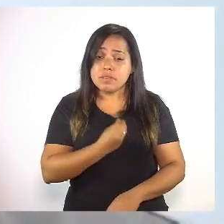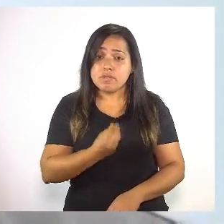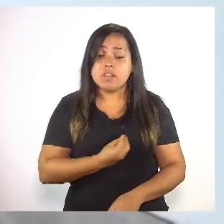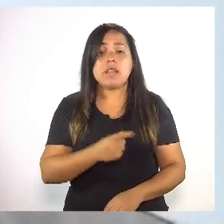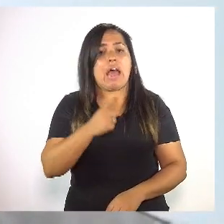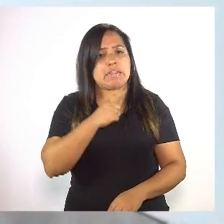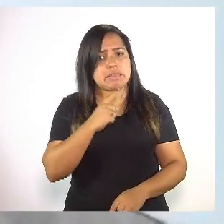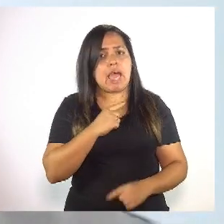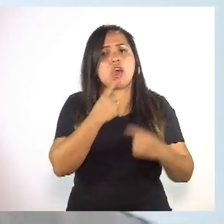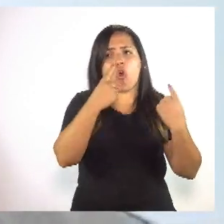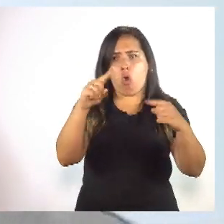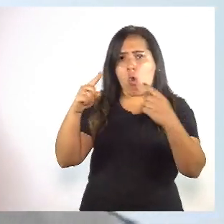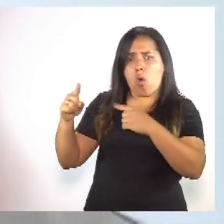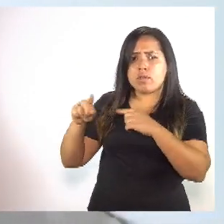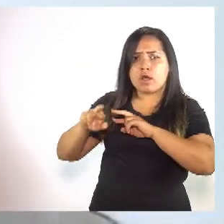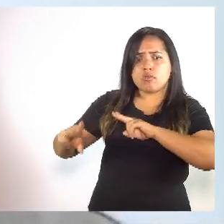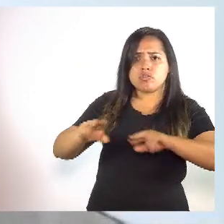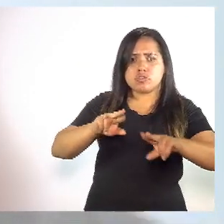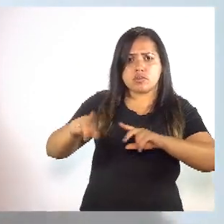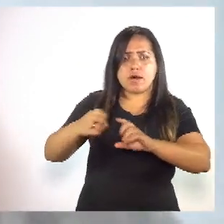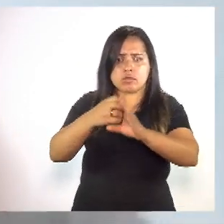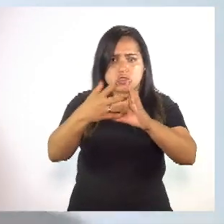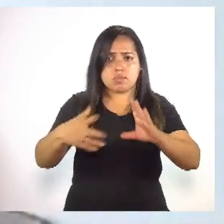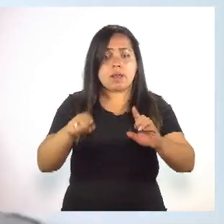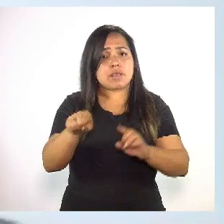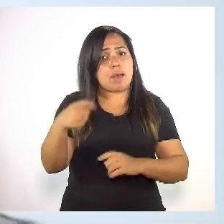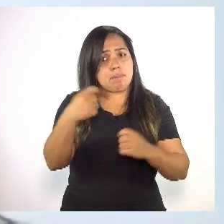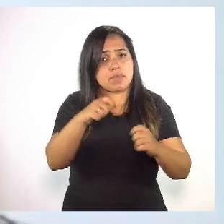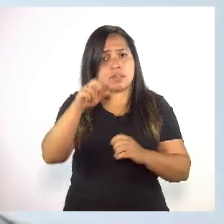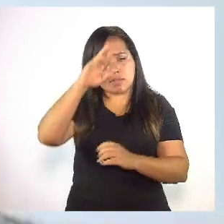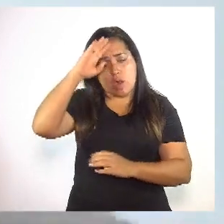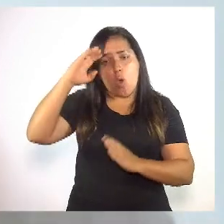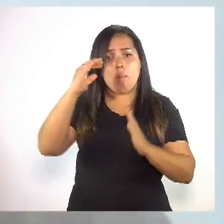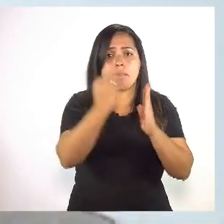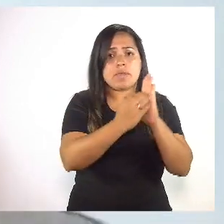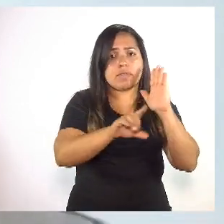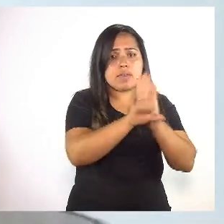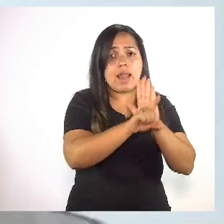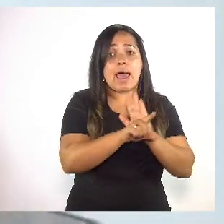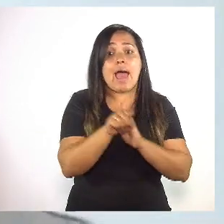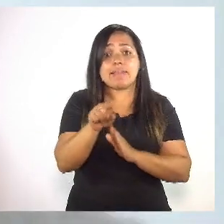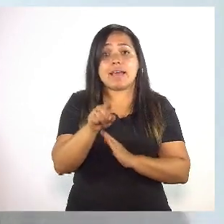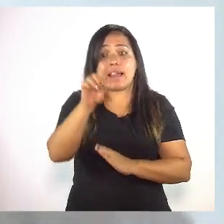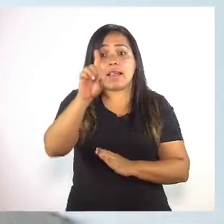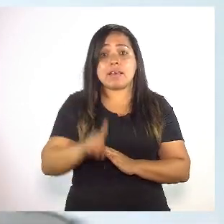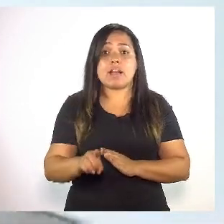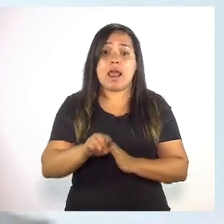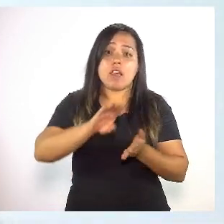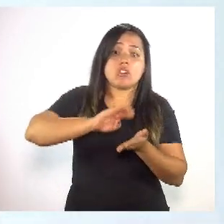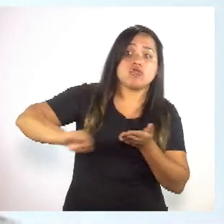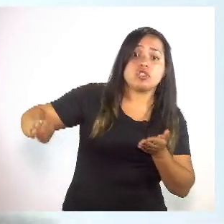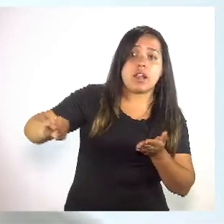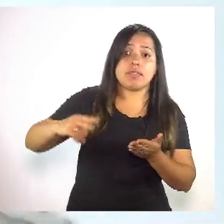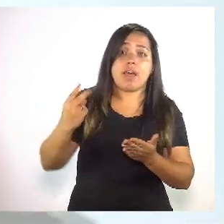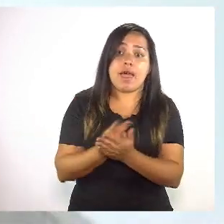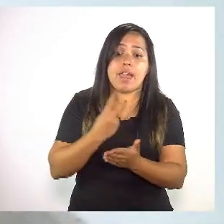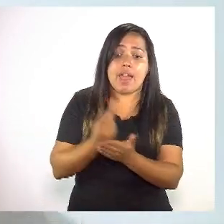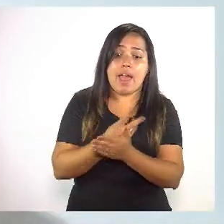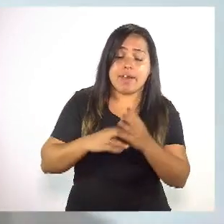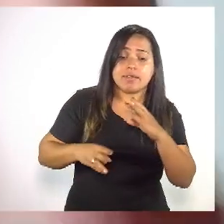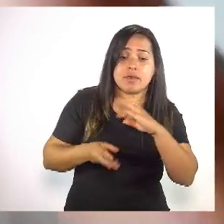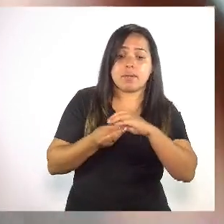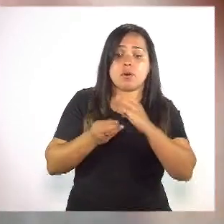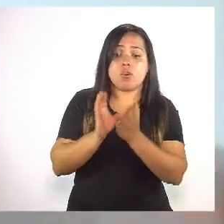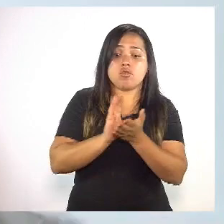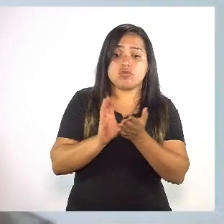questionamentos apresentados contra ela, em alguns aspectos, ela precisa ser cumprida, até que seja declarada, se for o caso,